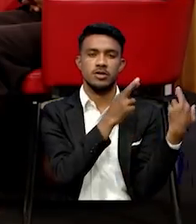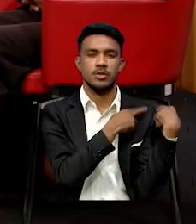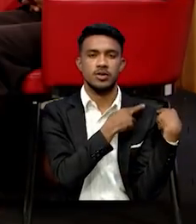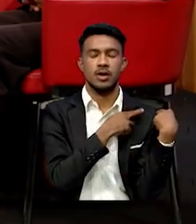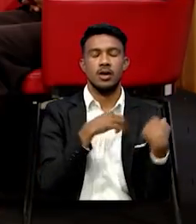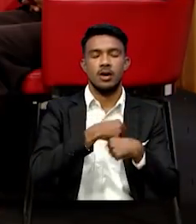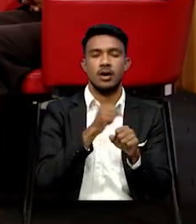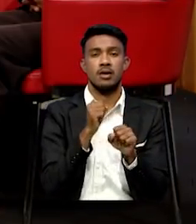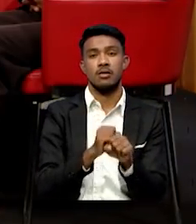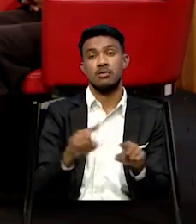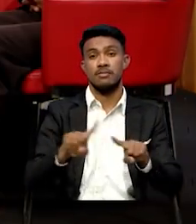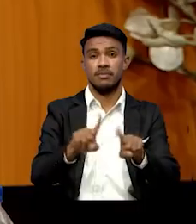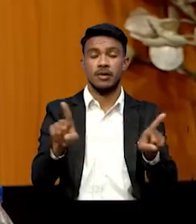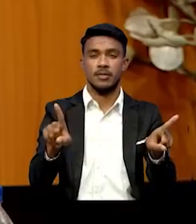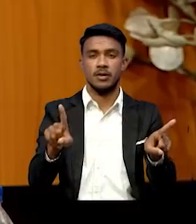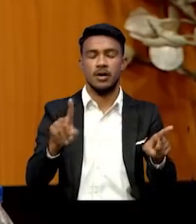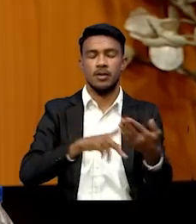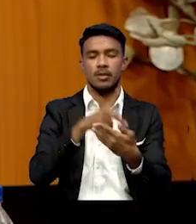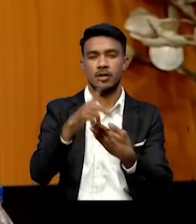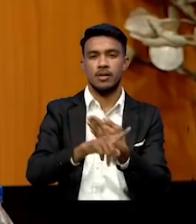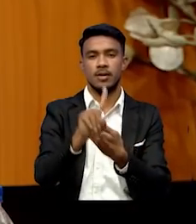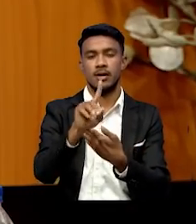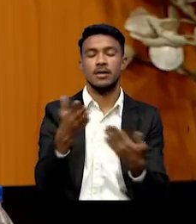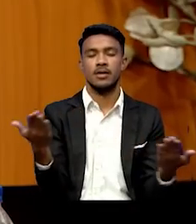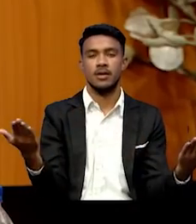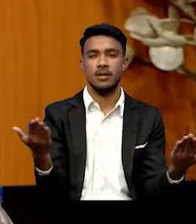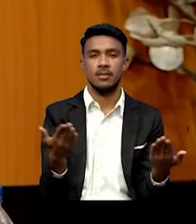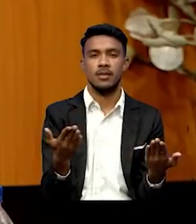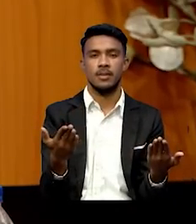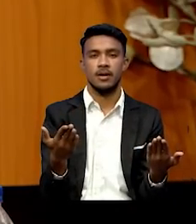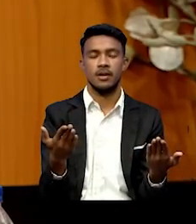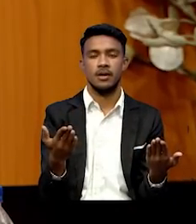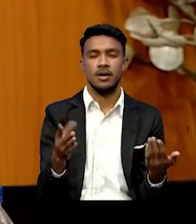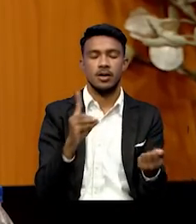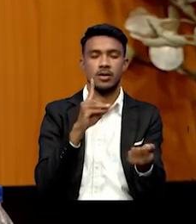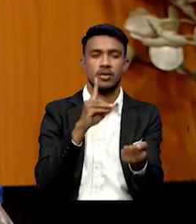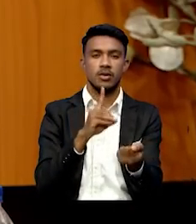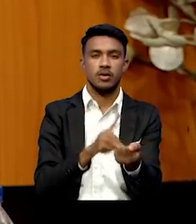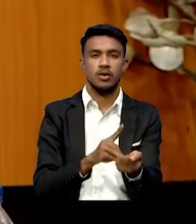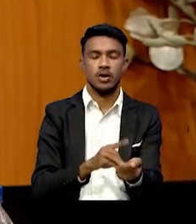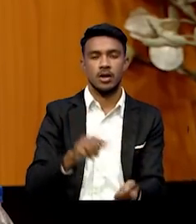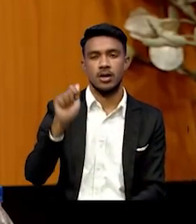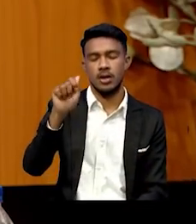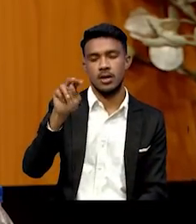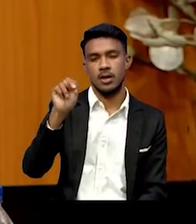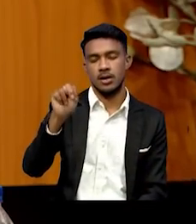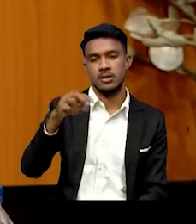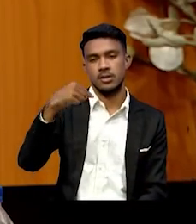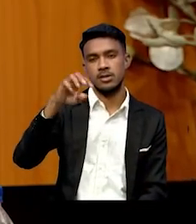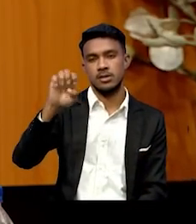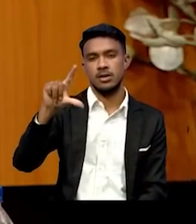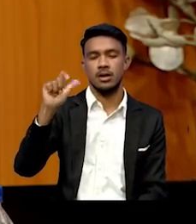fale ho programa aí, né? Nebe maka doutora Angela Freitas Hulu